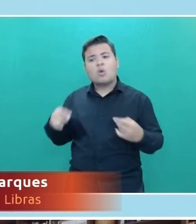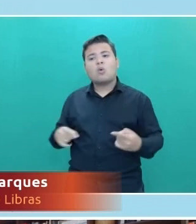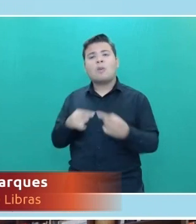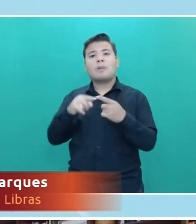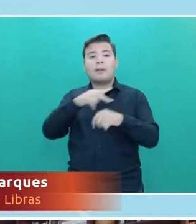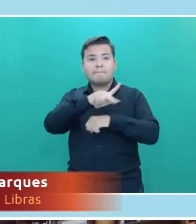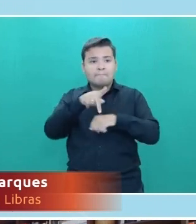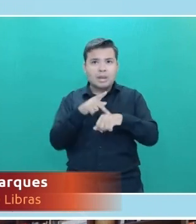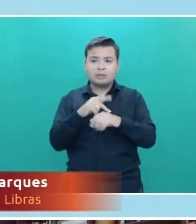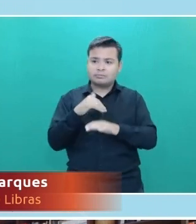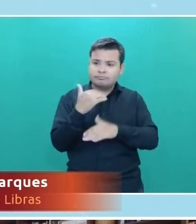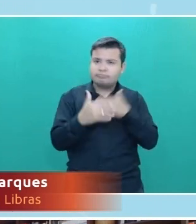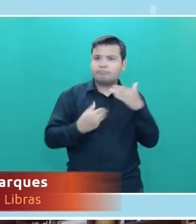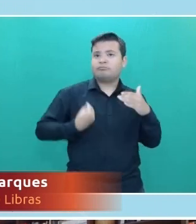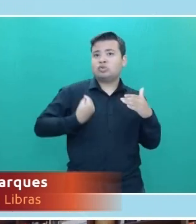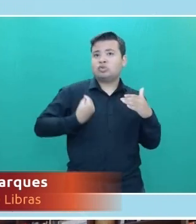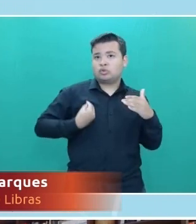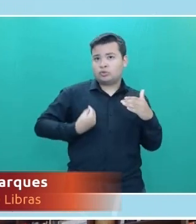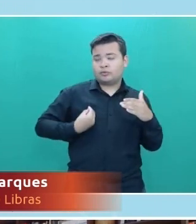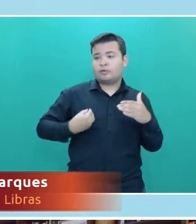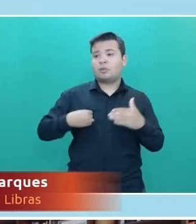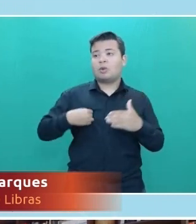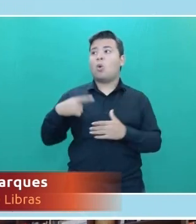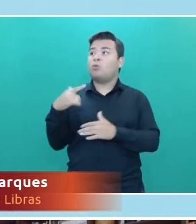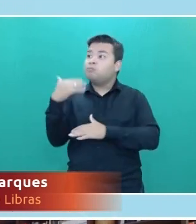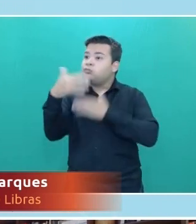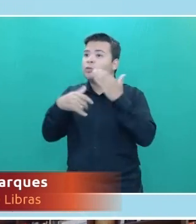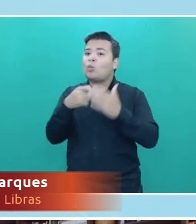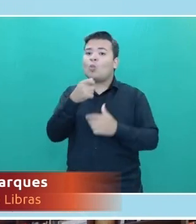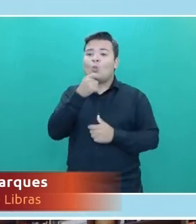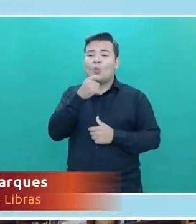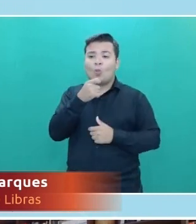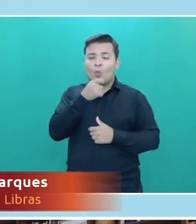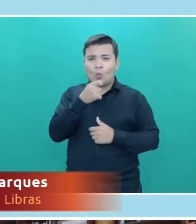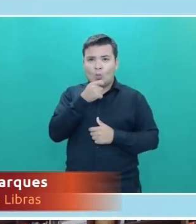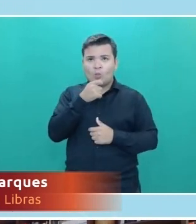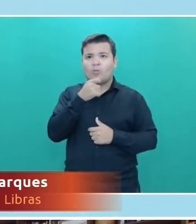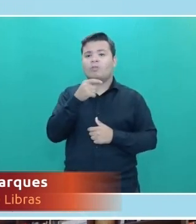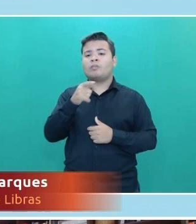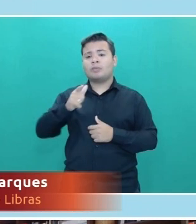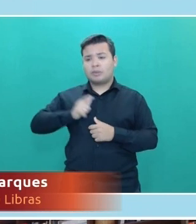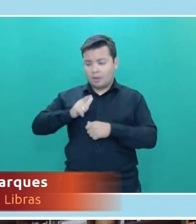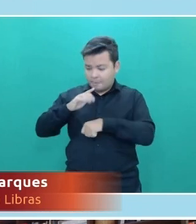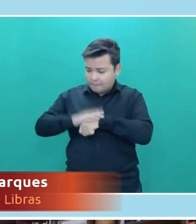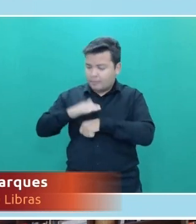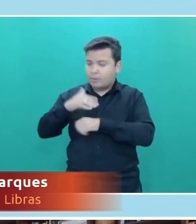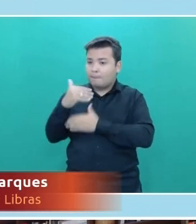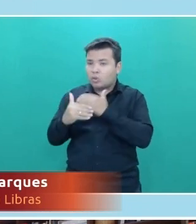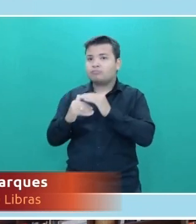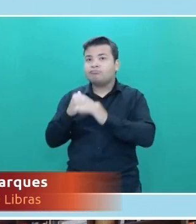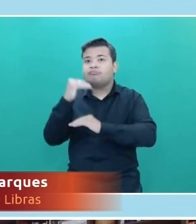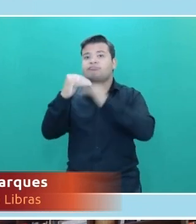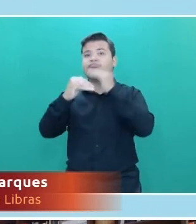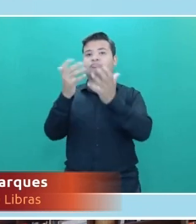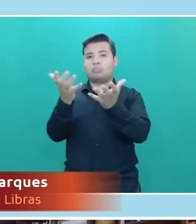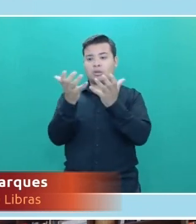ou não desenvolvidos, não sei se eu poderia dizer isso, né, em processo de desenvolvimento, mesmo estando no norte ou